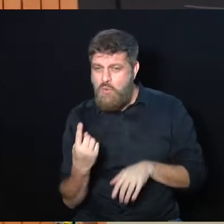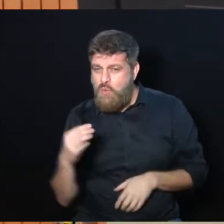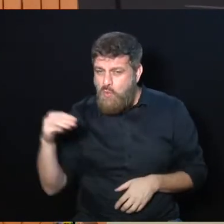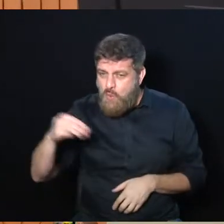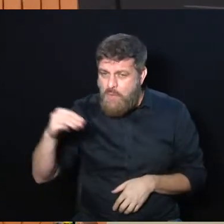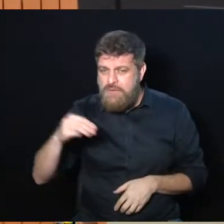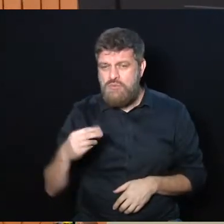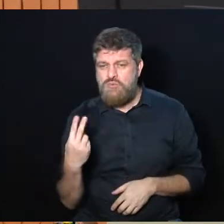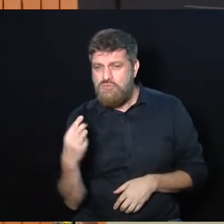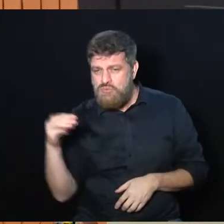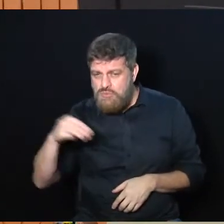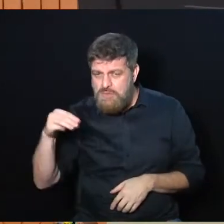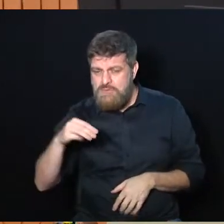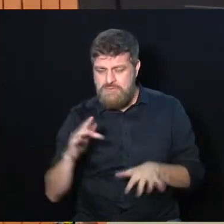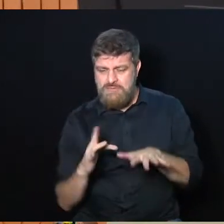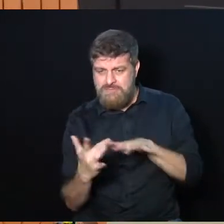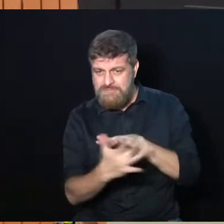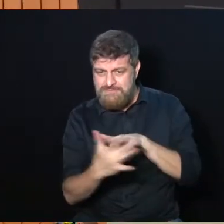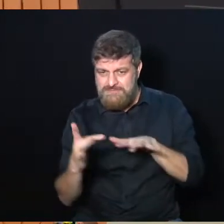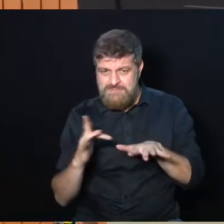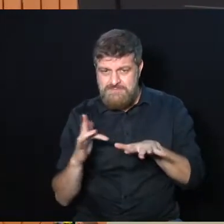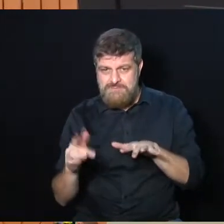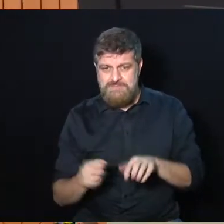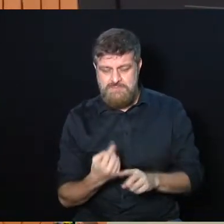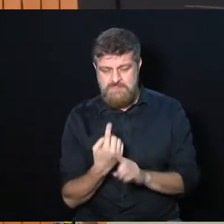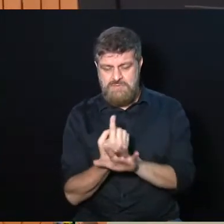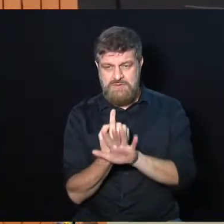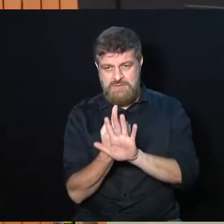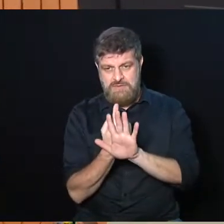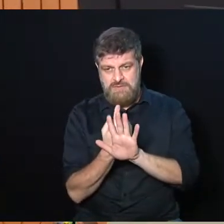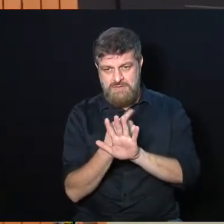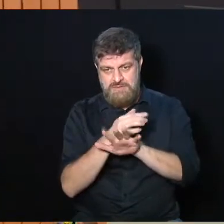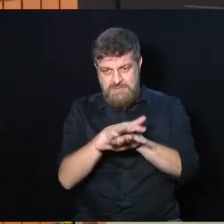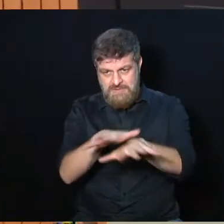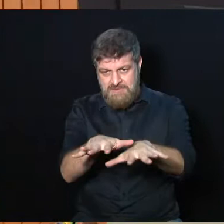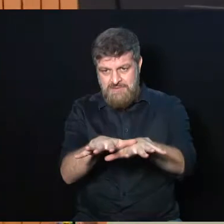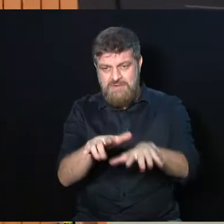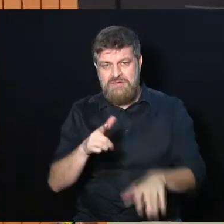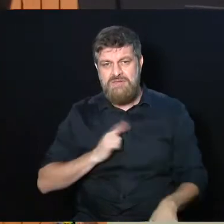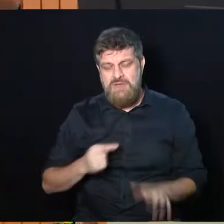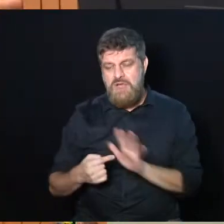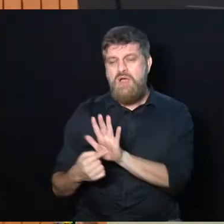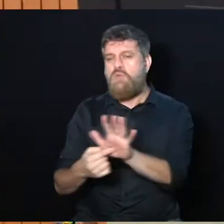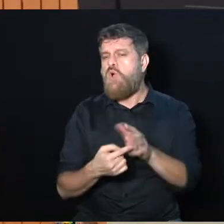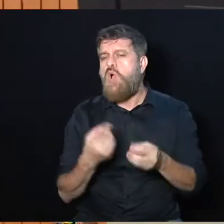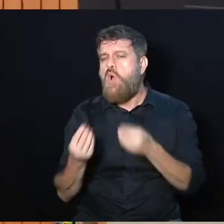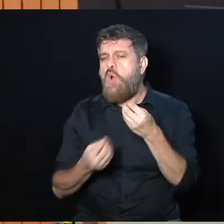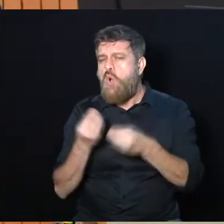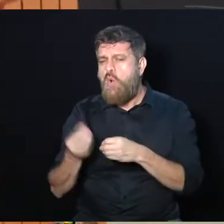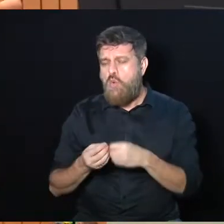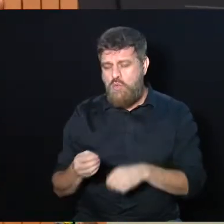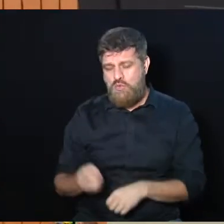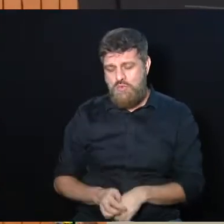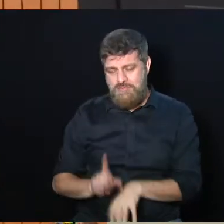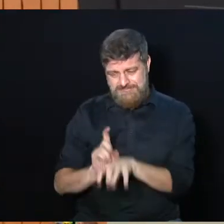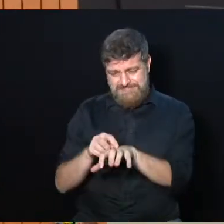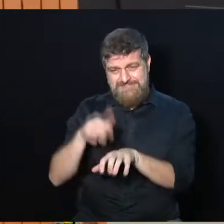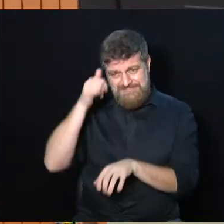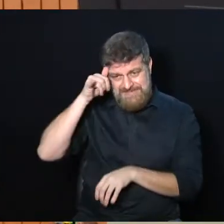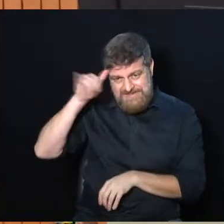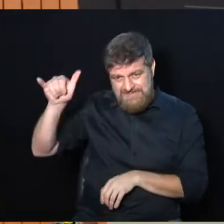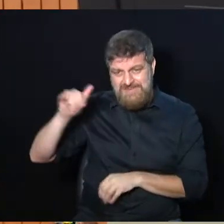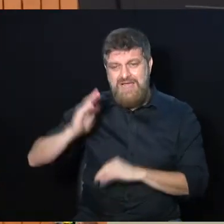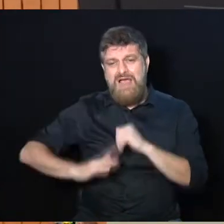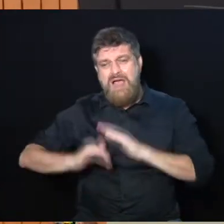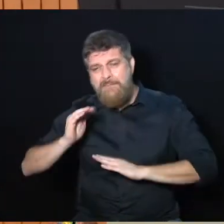2 minutos, que eles chamam de flat design, que é aquele que aparece, parece Playmobilzinho lá andando, mostrando como fazer a prevenção, como proceder, quais